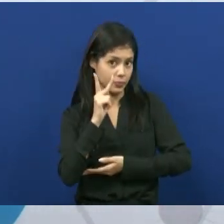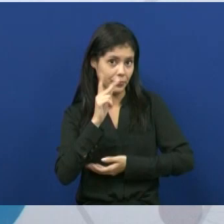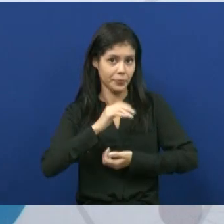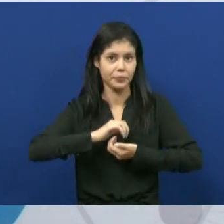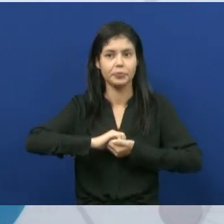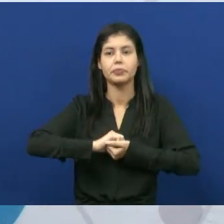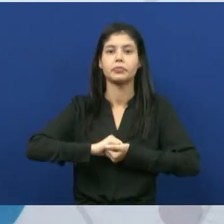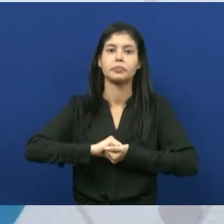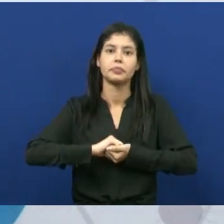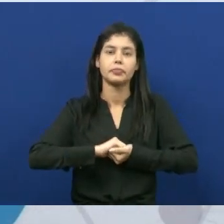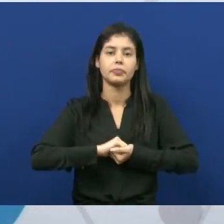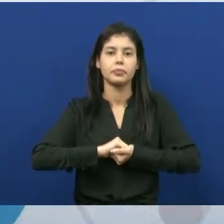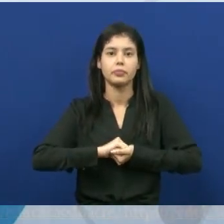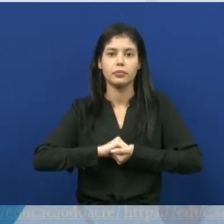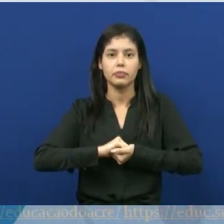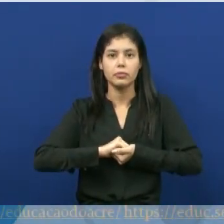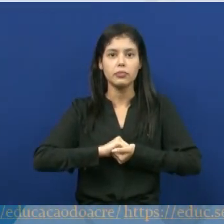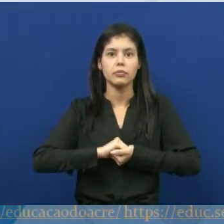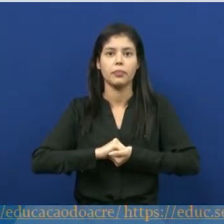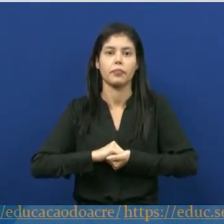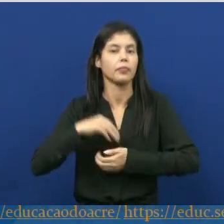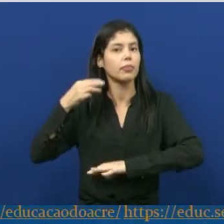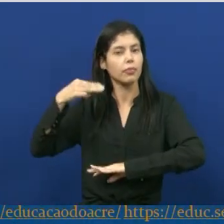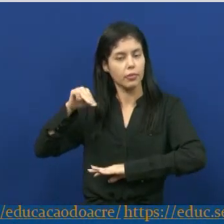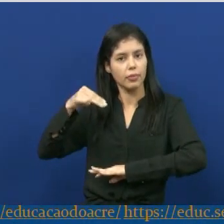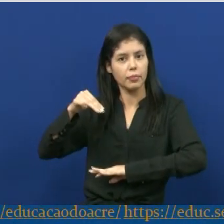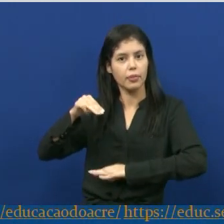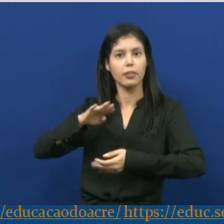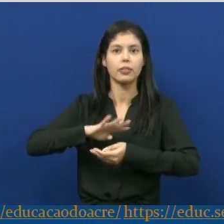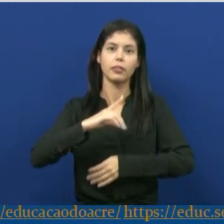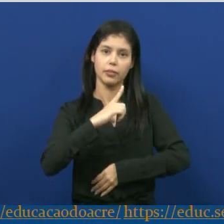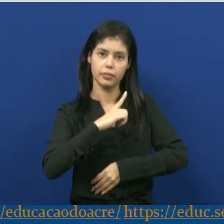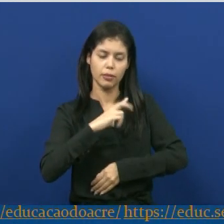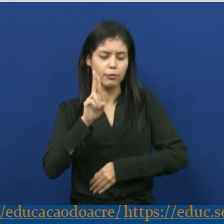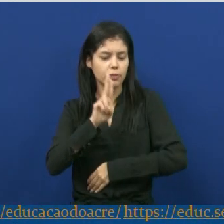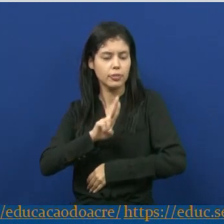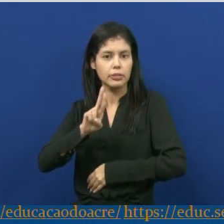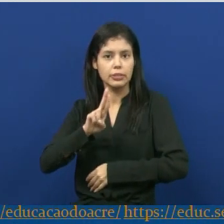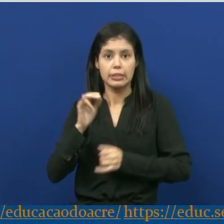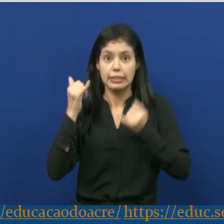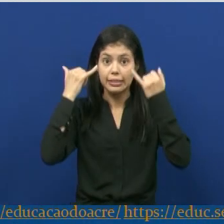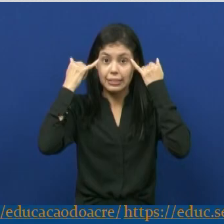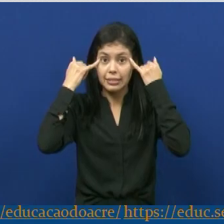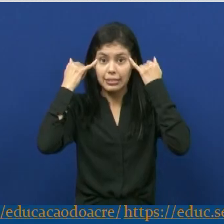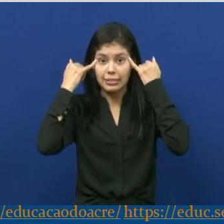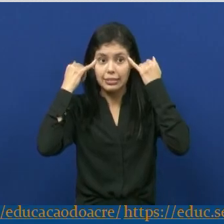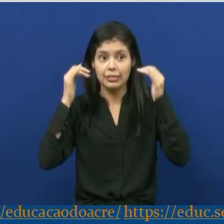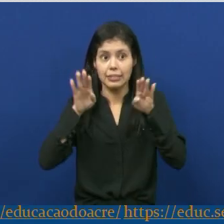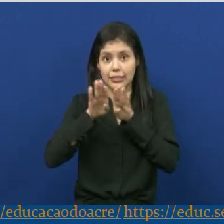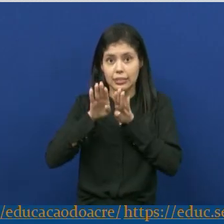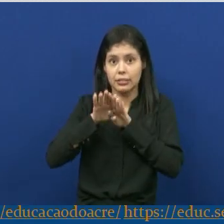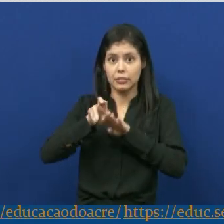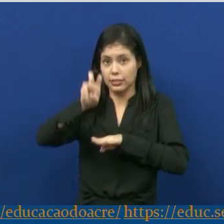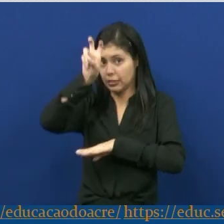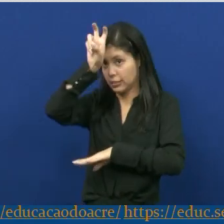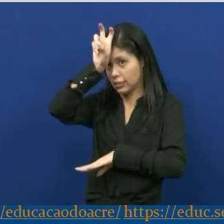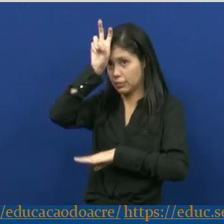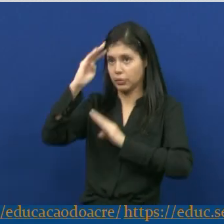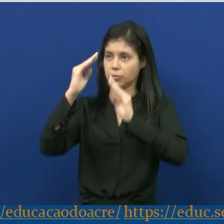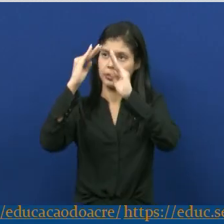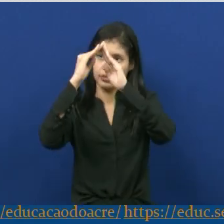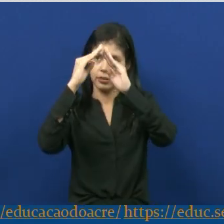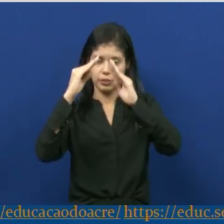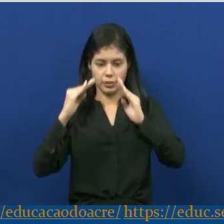ok e a matemática foi usada pelos egípcios as construções de pirâmides